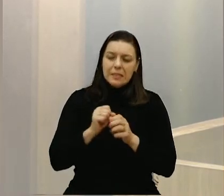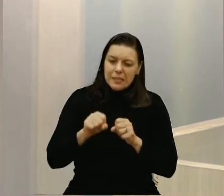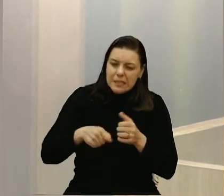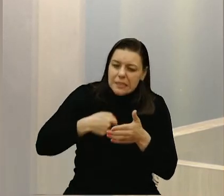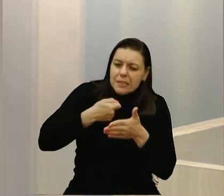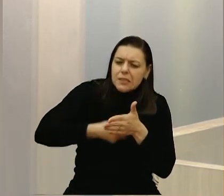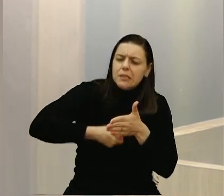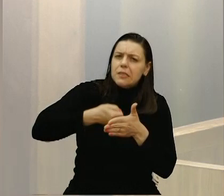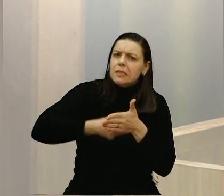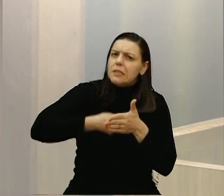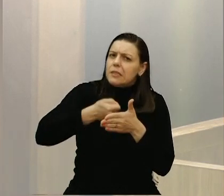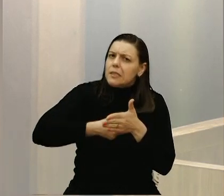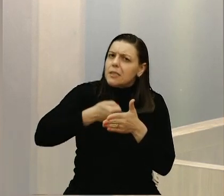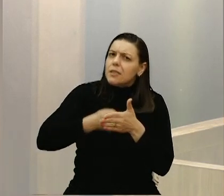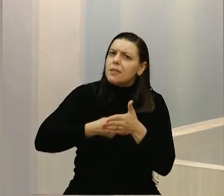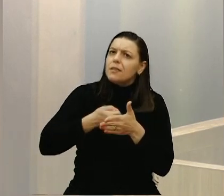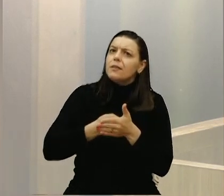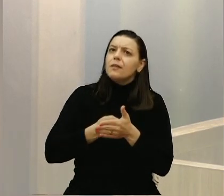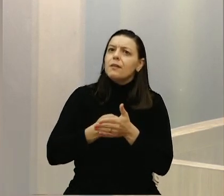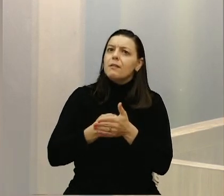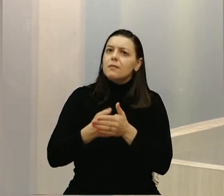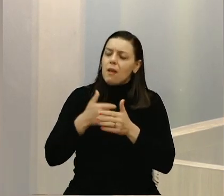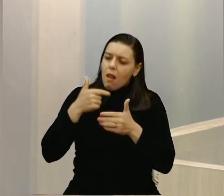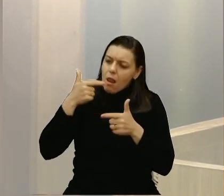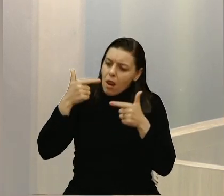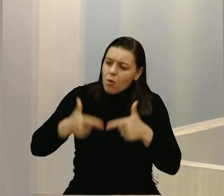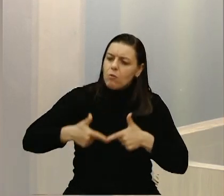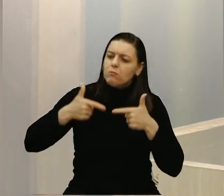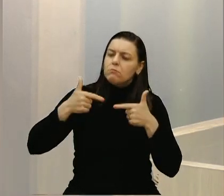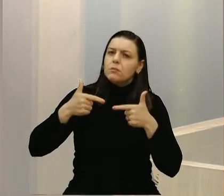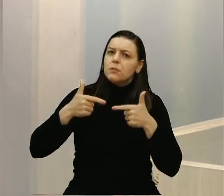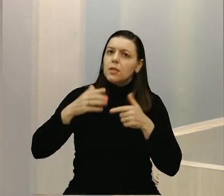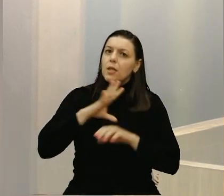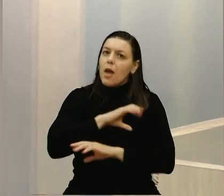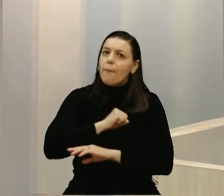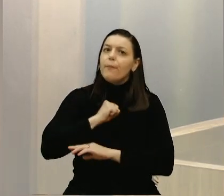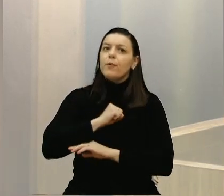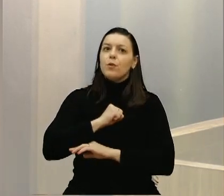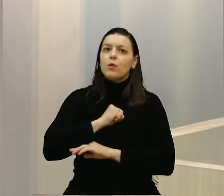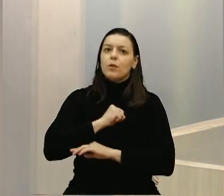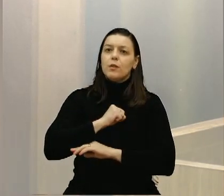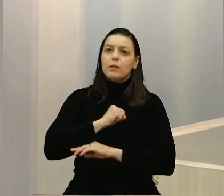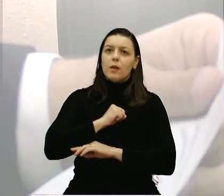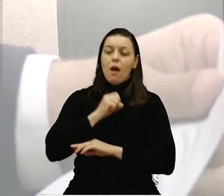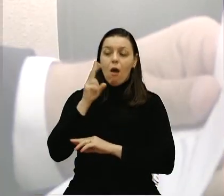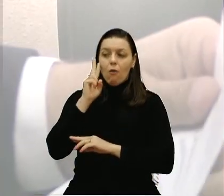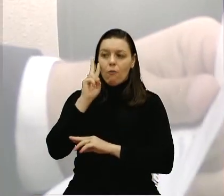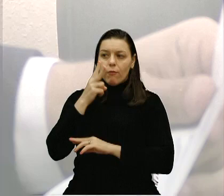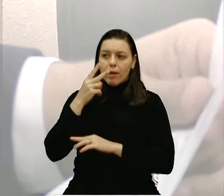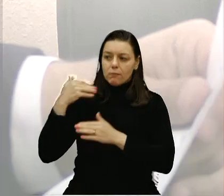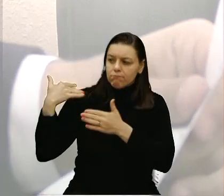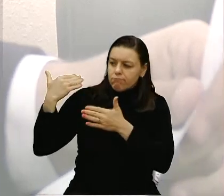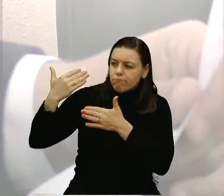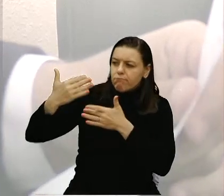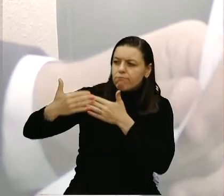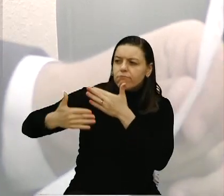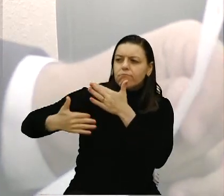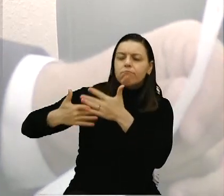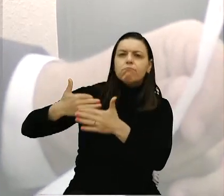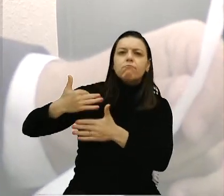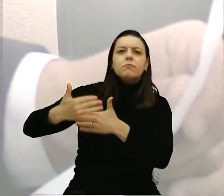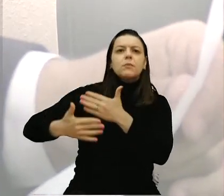resistência, dedicação e amor, ao olharmos a trajetória da Mãe